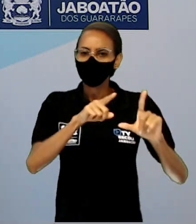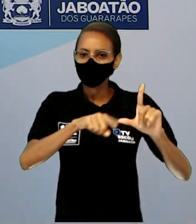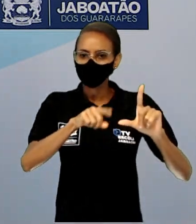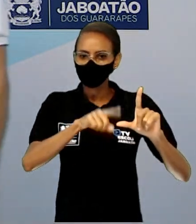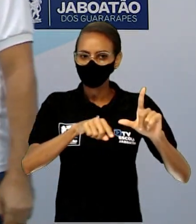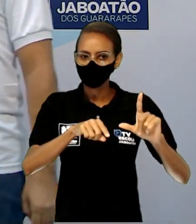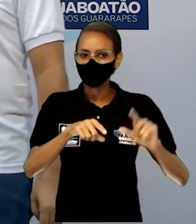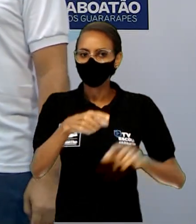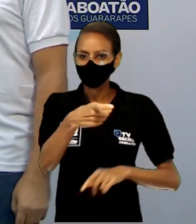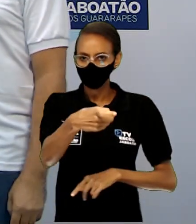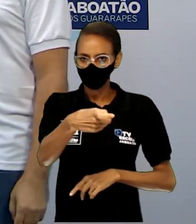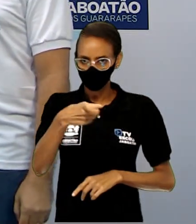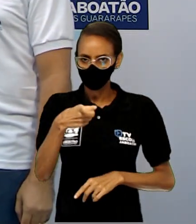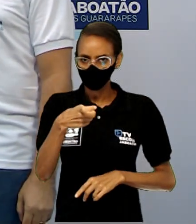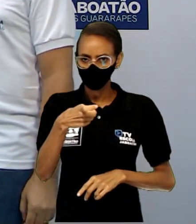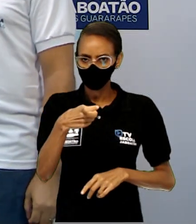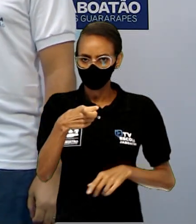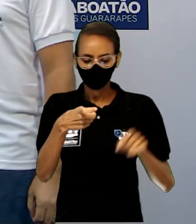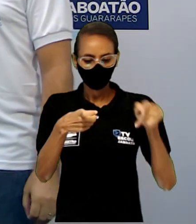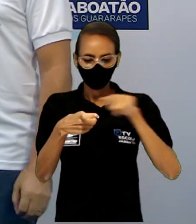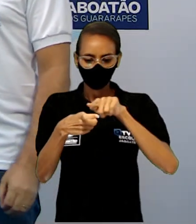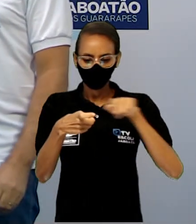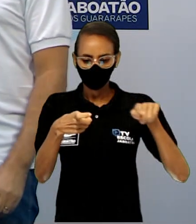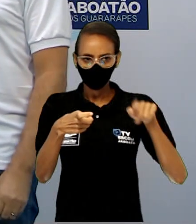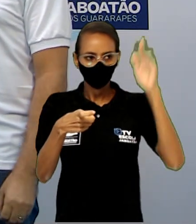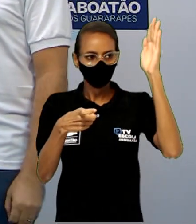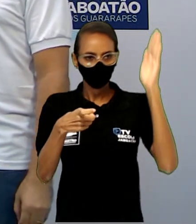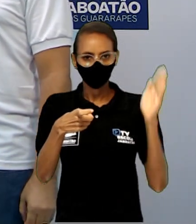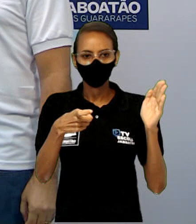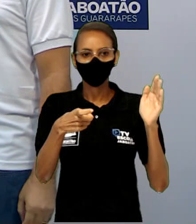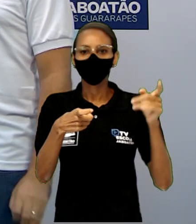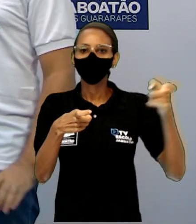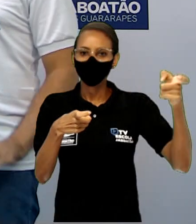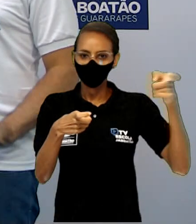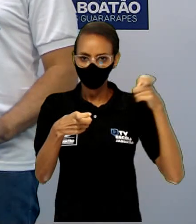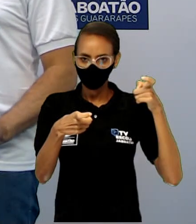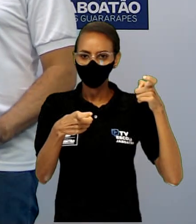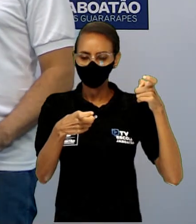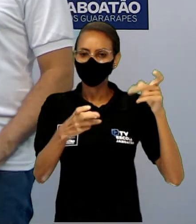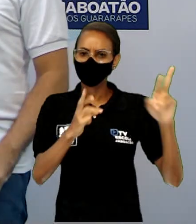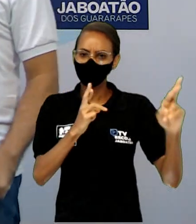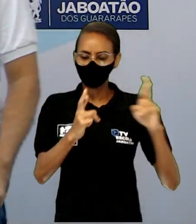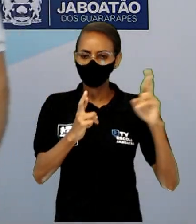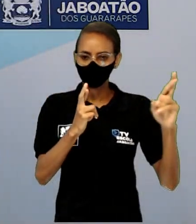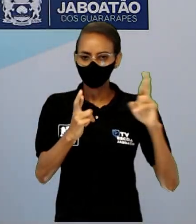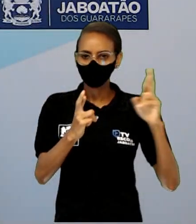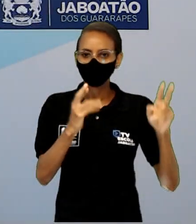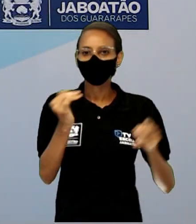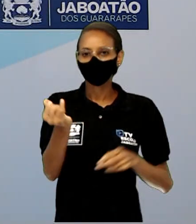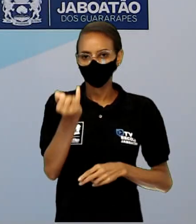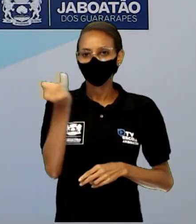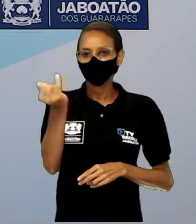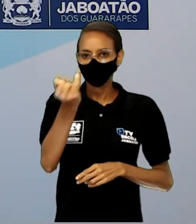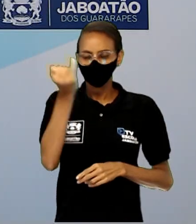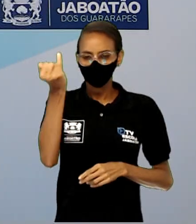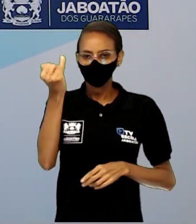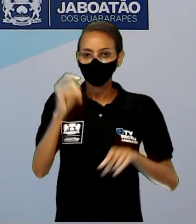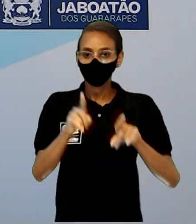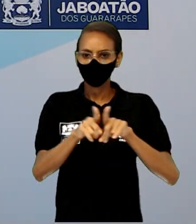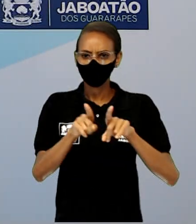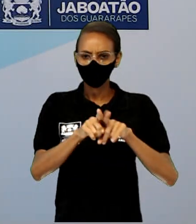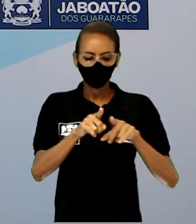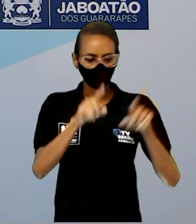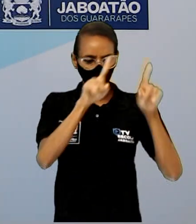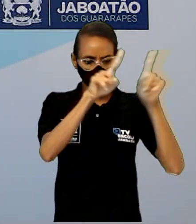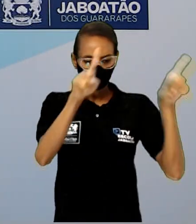equação no contexto do problema, é claro, não podemos deixar de esquecer, no contexto geral da situação, mas vamos lá, vamos para a prática aqui,